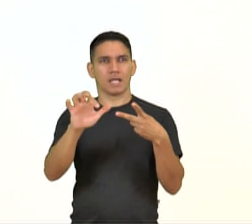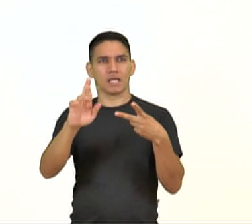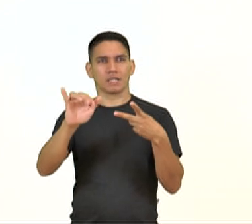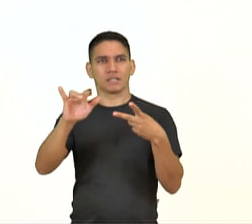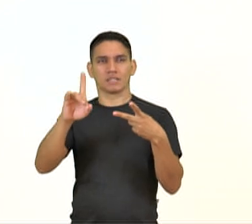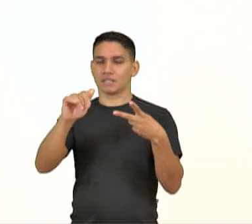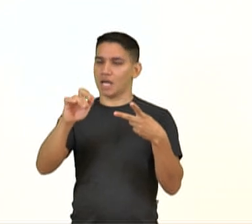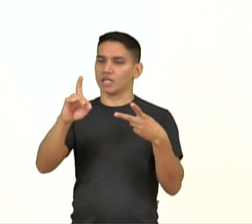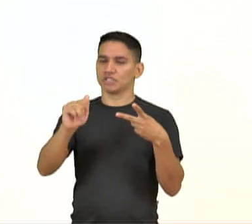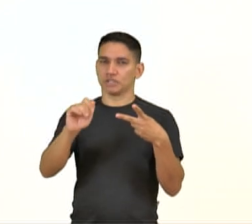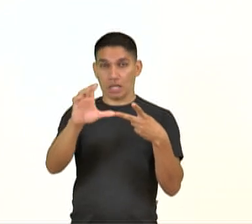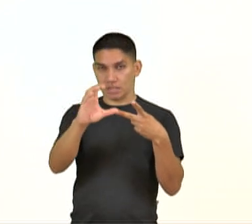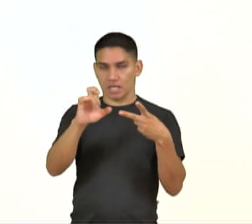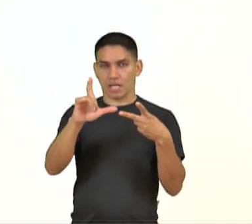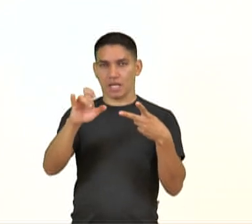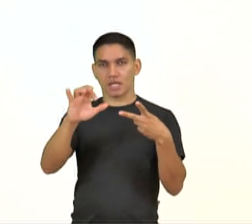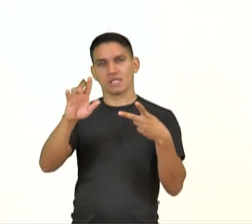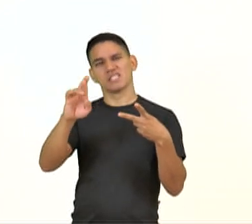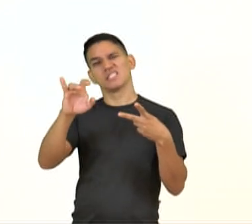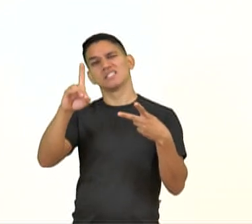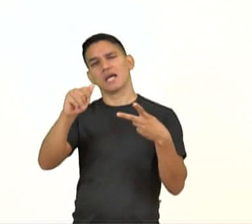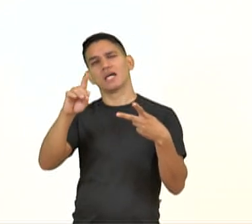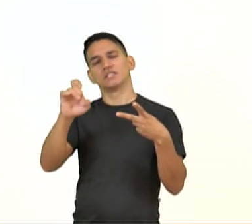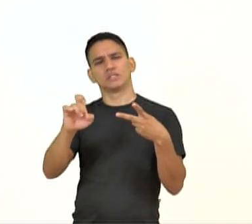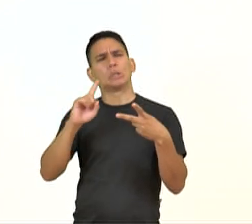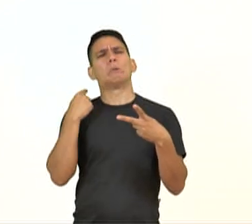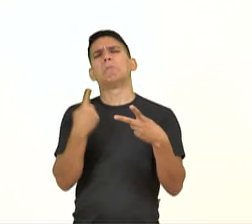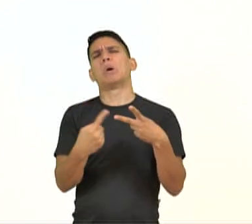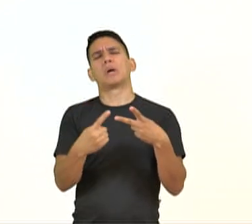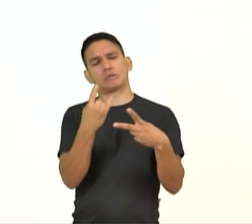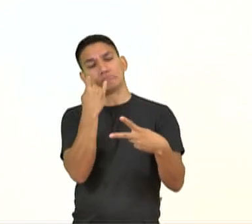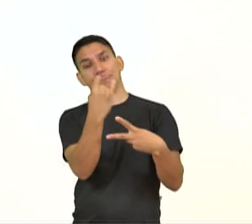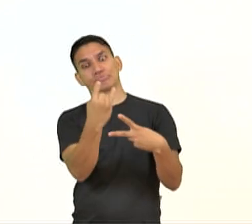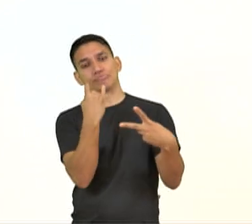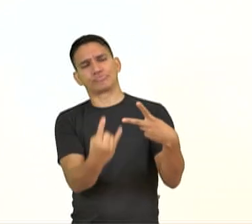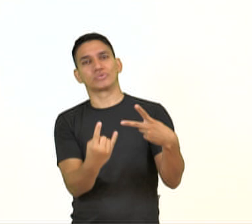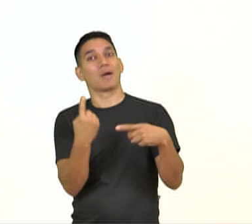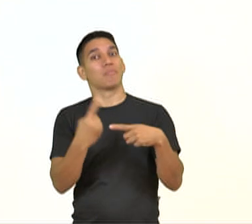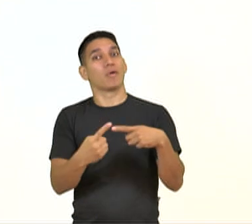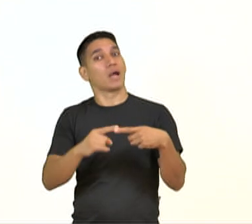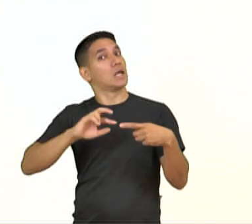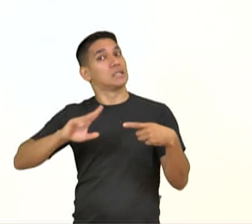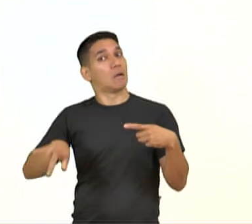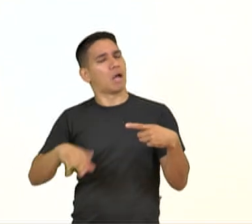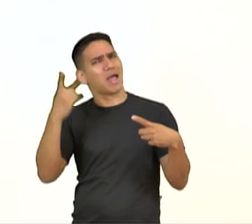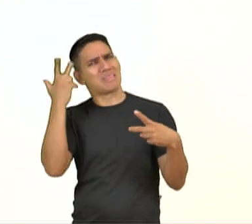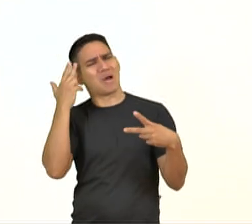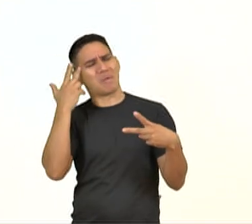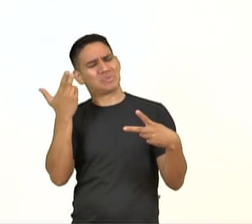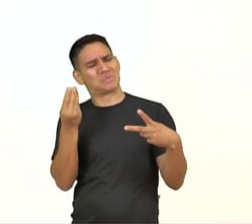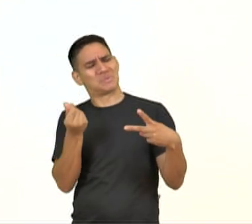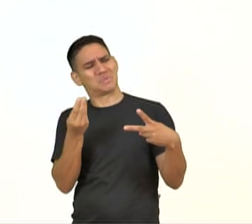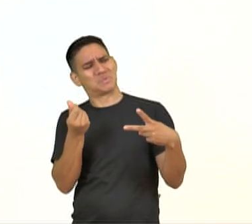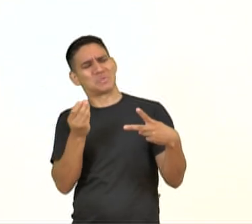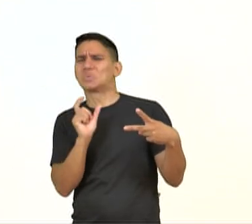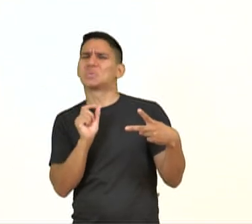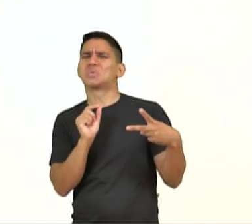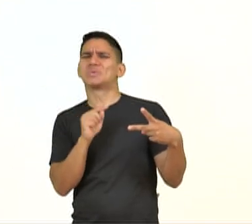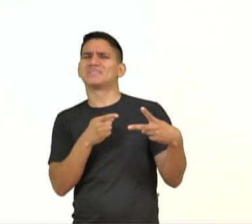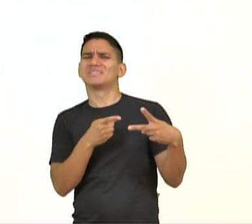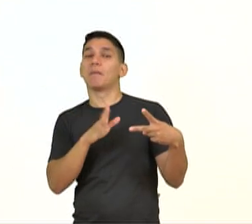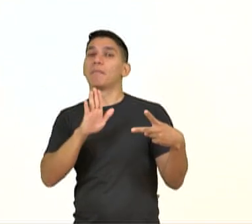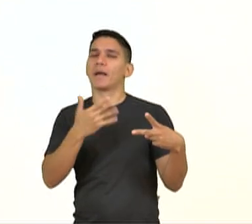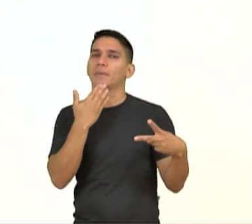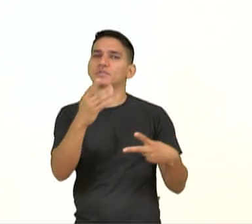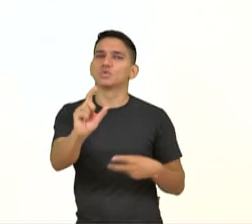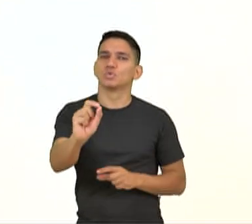atenção para essas palavras? Porque talvez essas palavras não sejam tão comuns ao seu vocabulário. Mas, o que eu estou